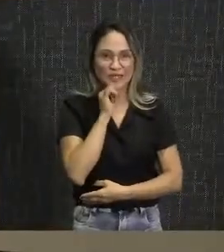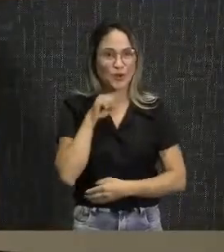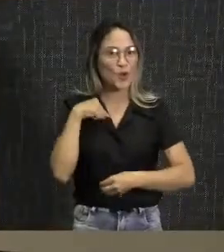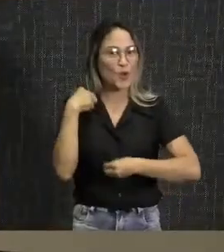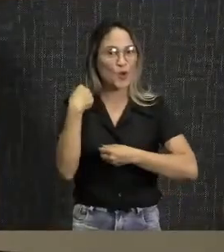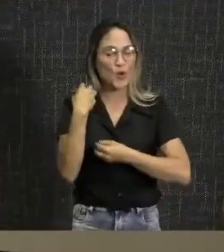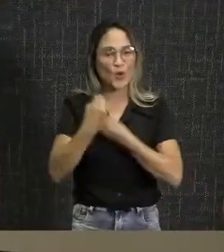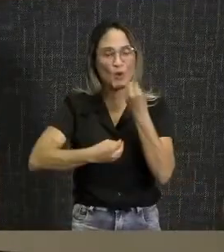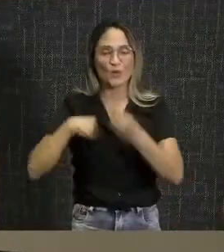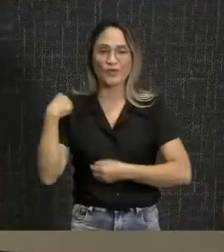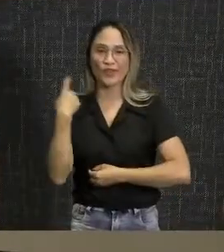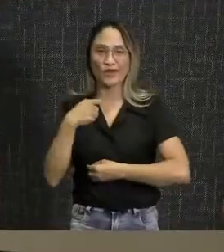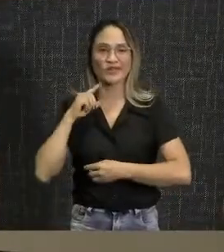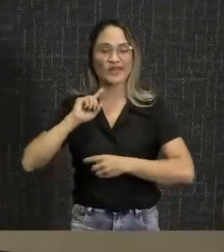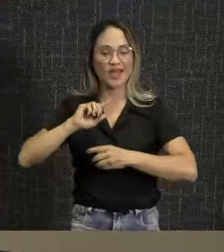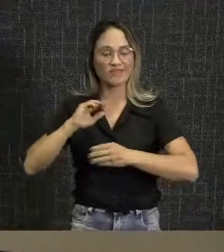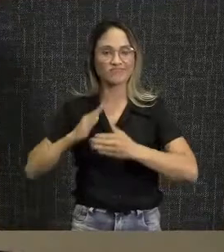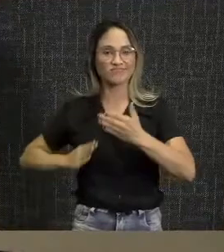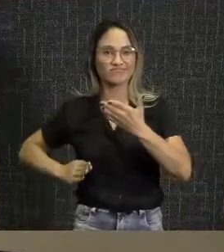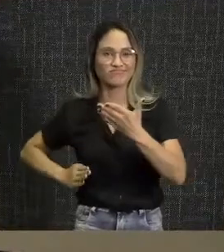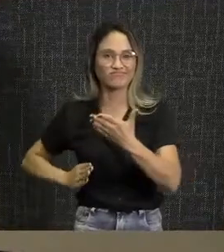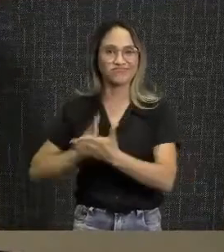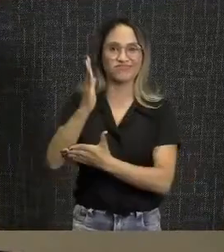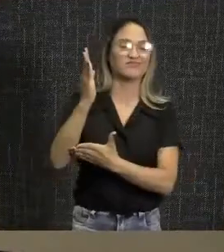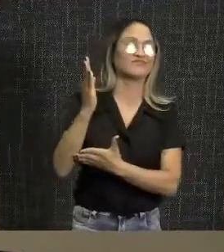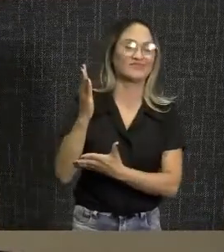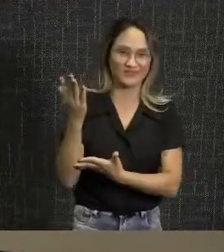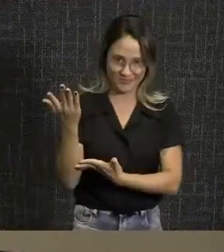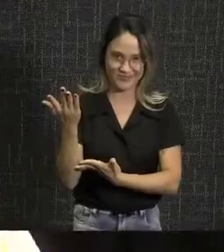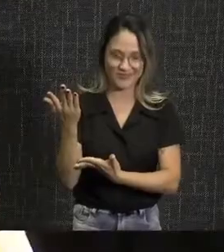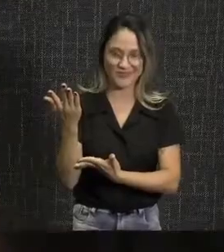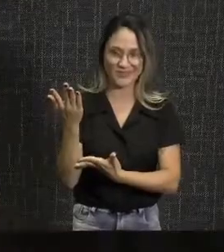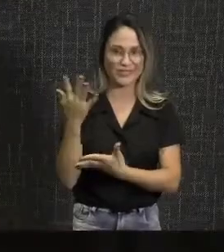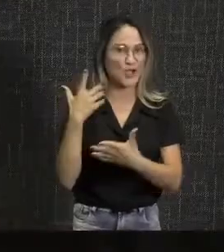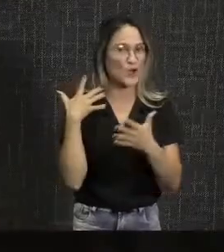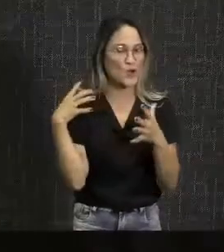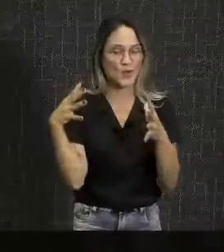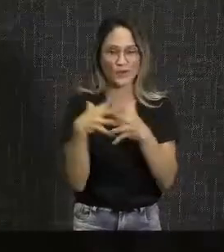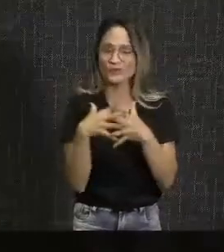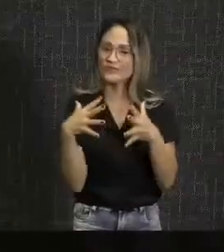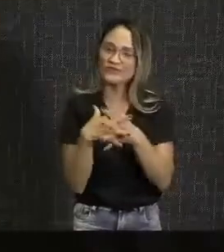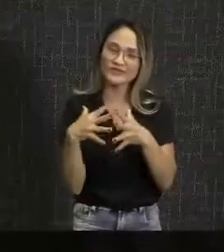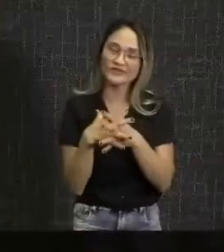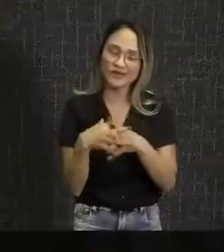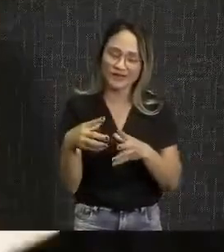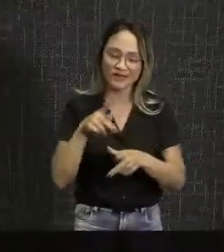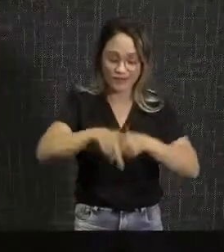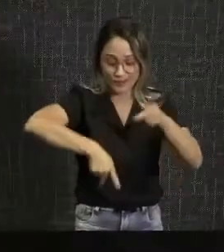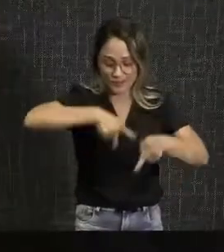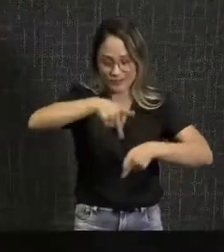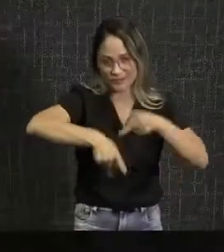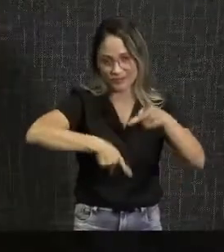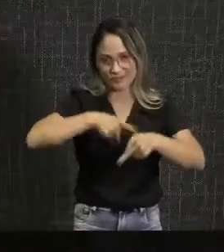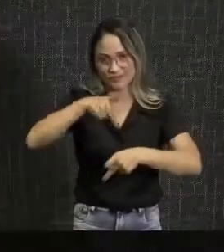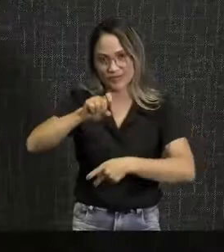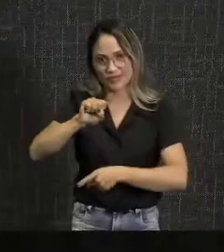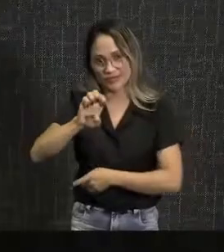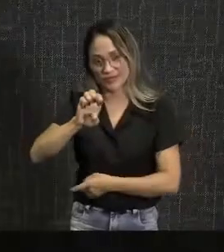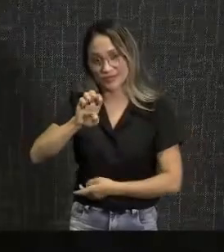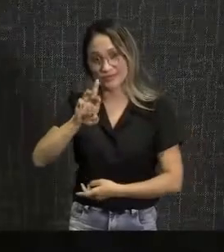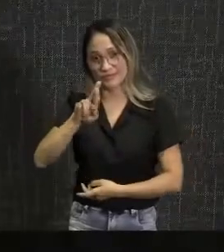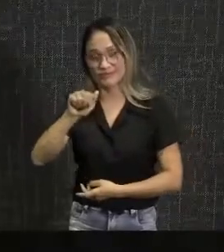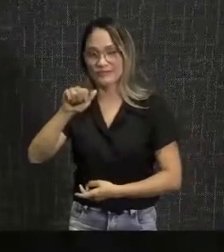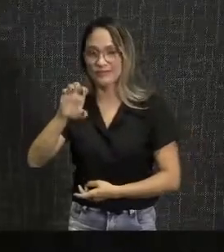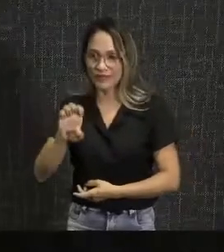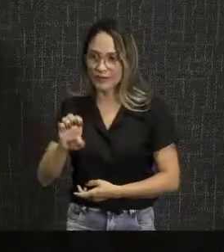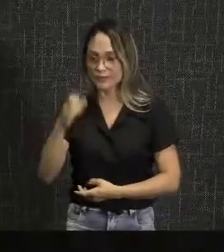lado dessa confusão que se instalou, desse caos que se instalou na humanidade. E o SEBRAE, muito obrigado pela parceria